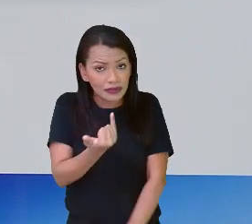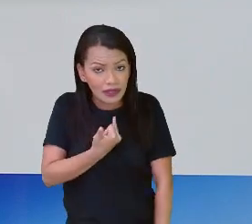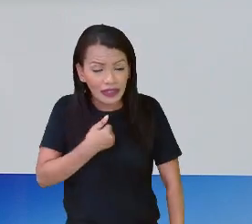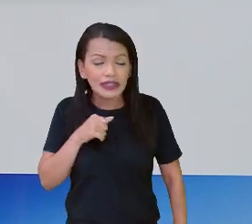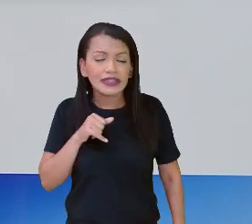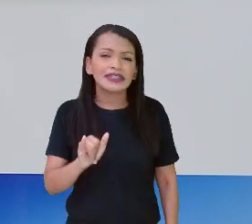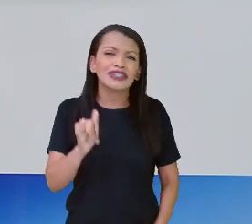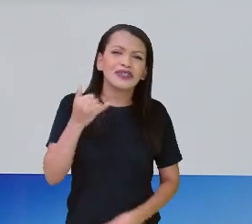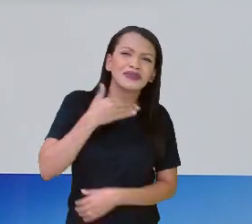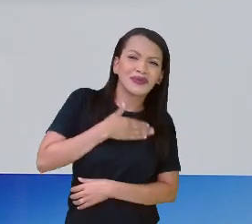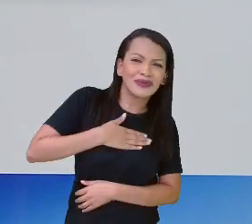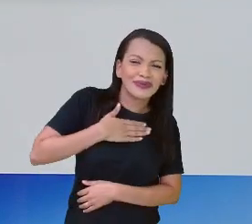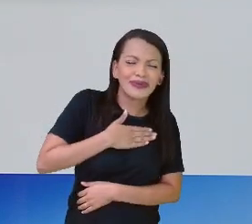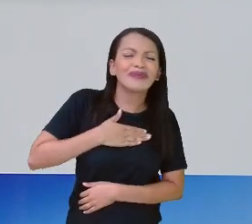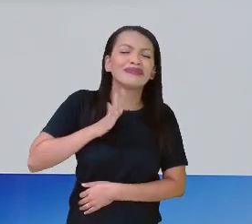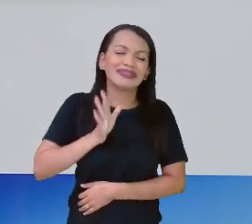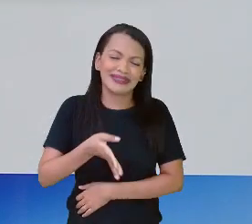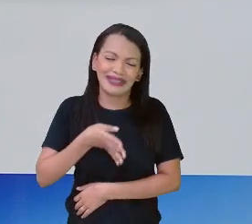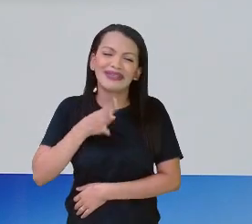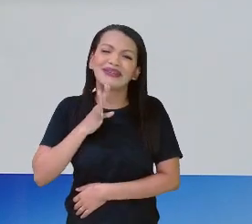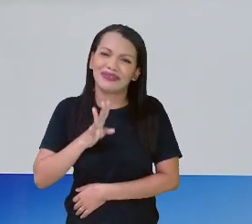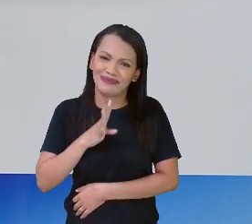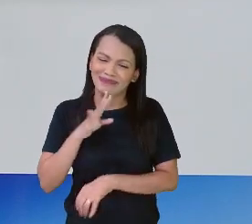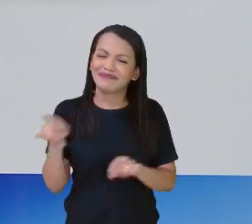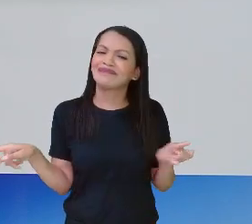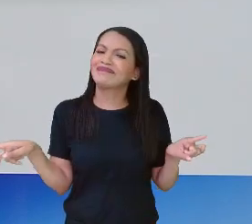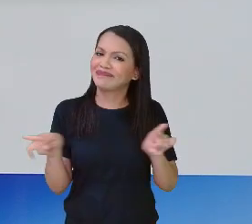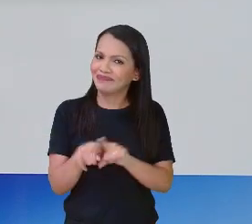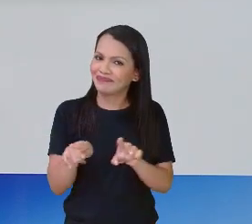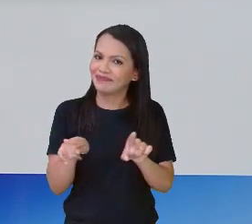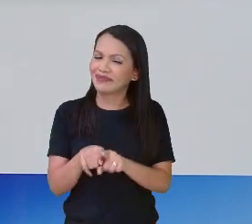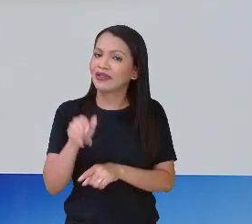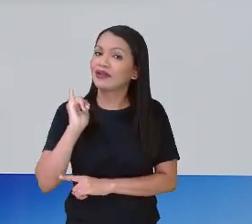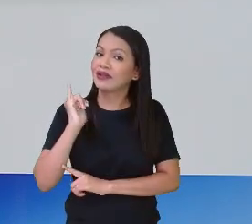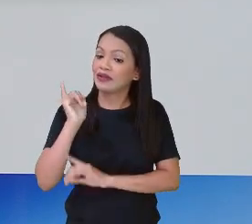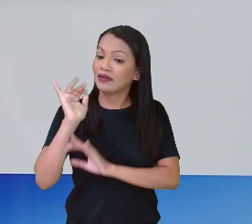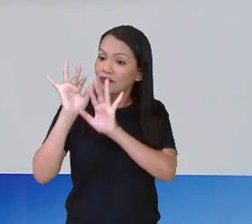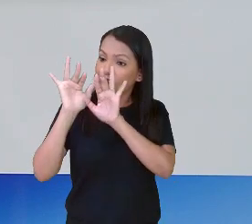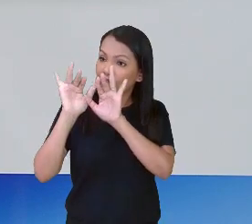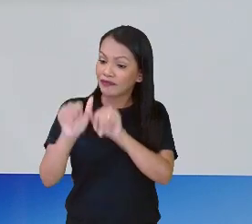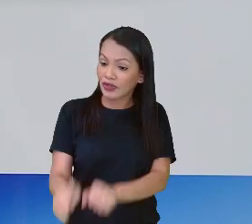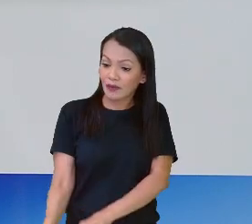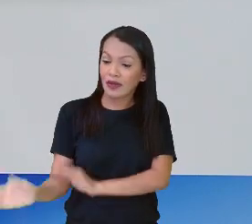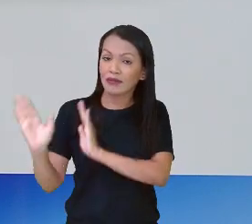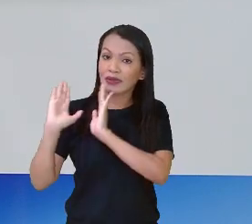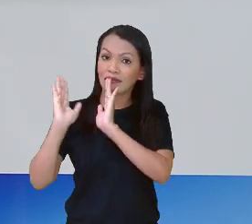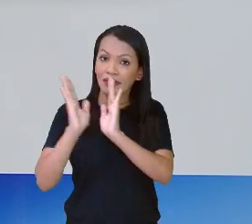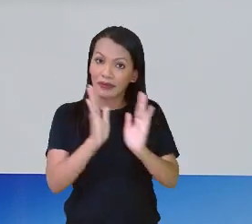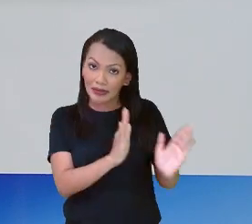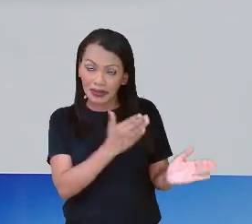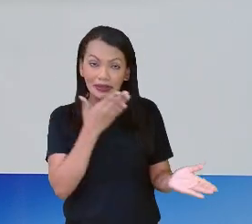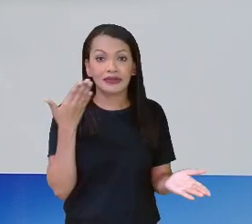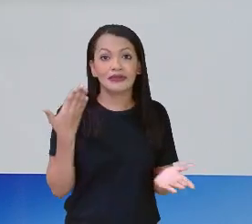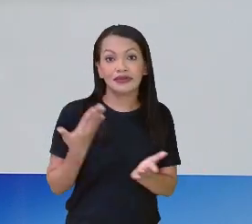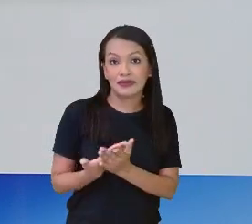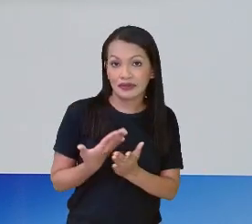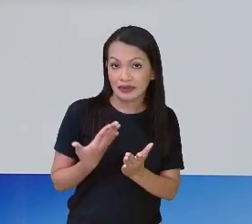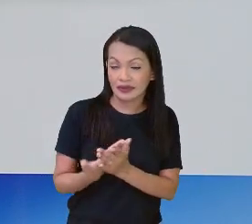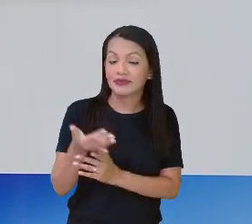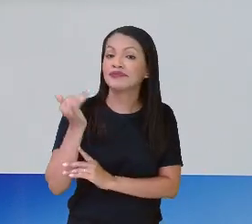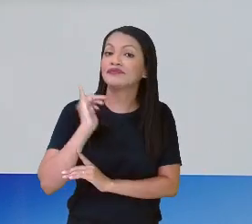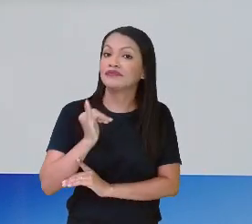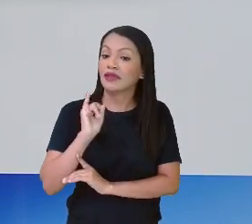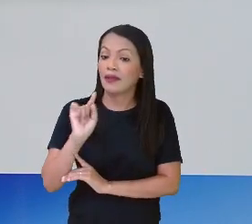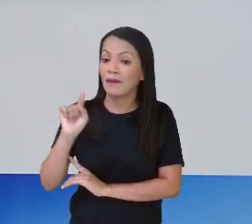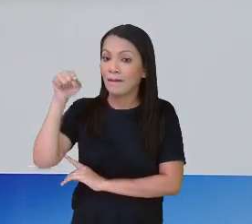se gostou quanto se já conhecia. E com esse conto eu vou finalizar essa sequência de aulas sobre contos